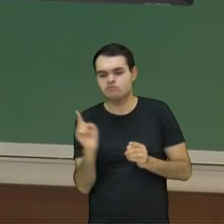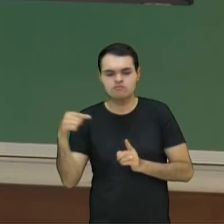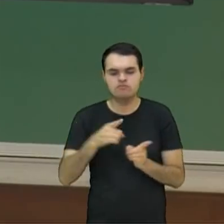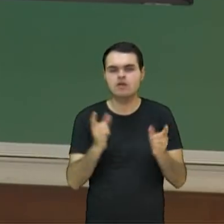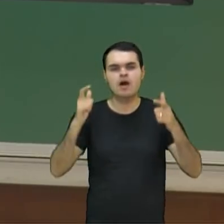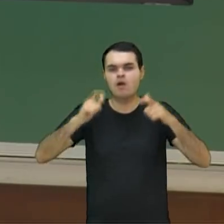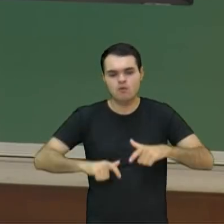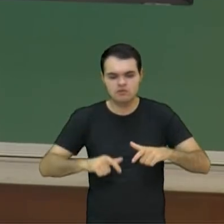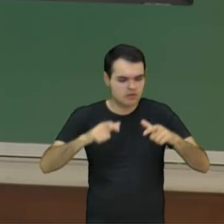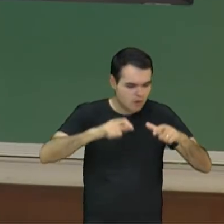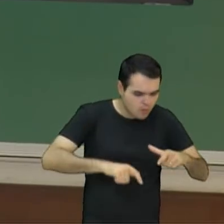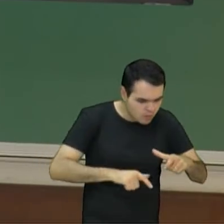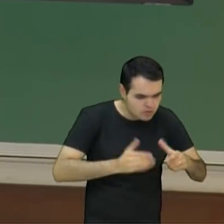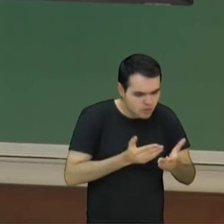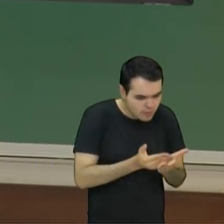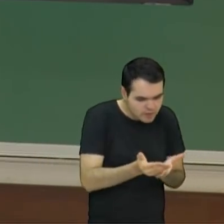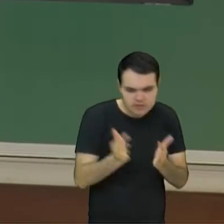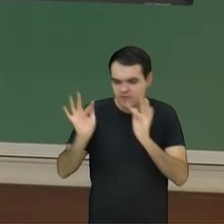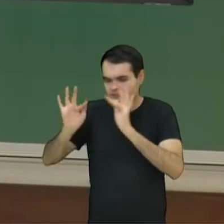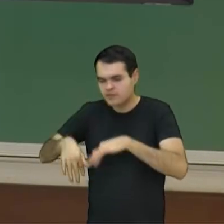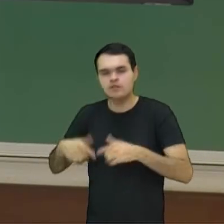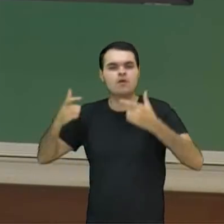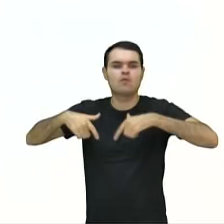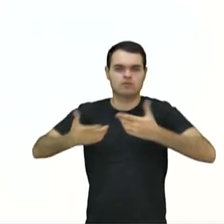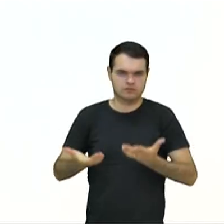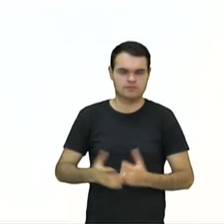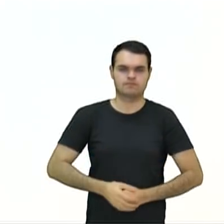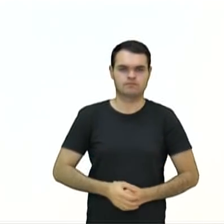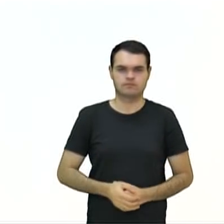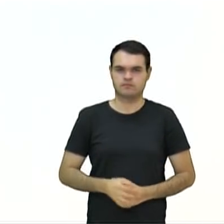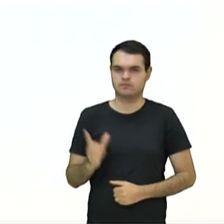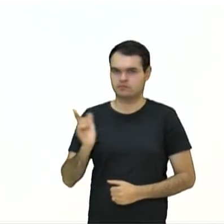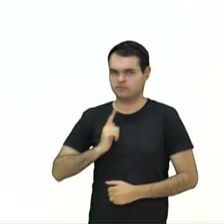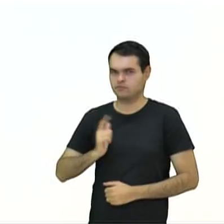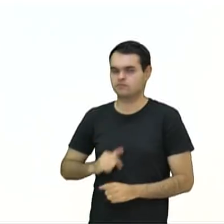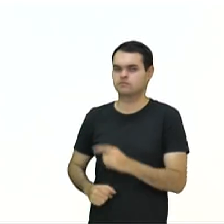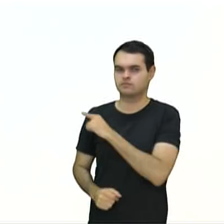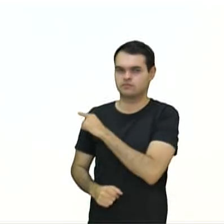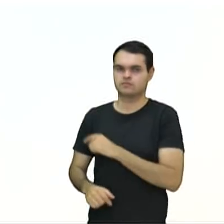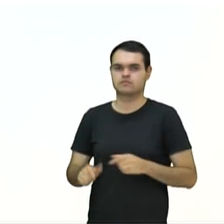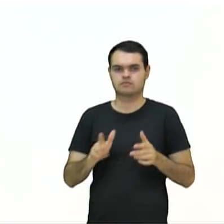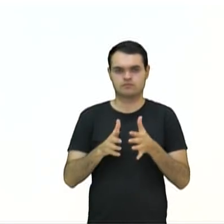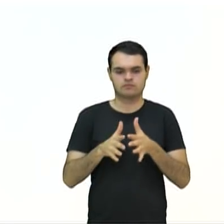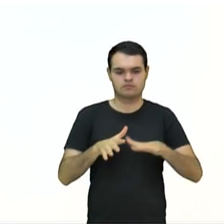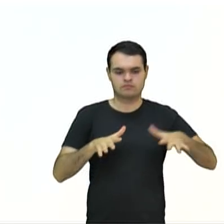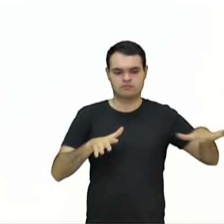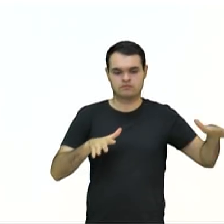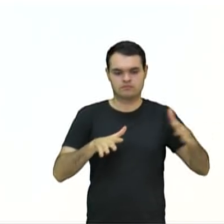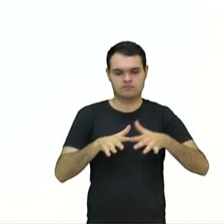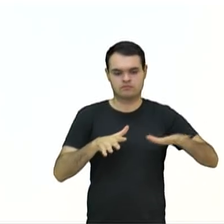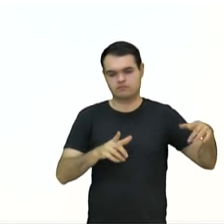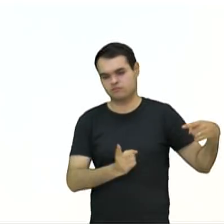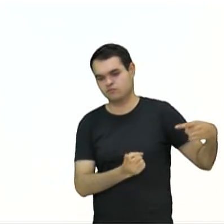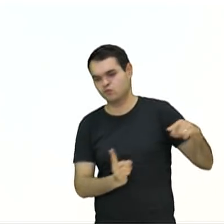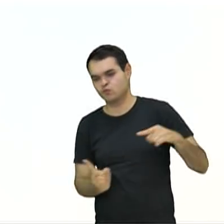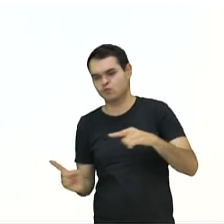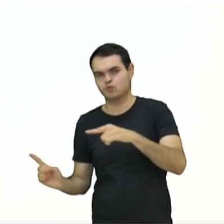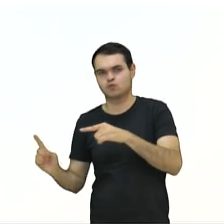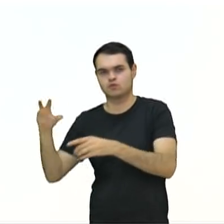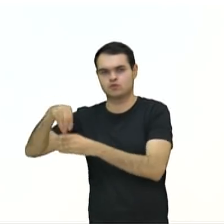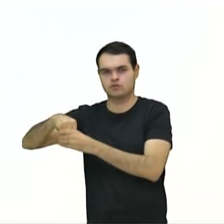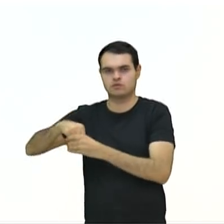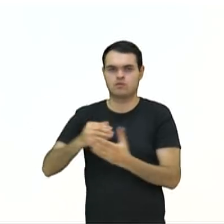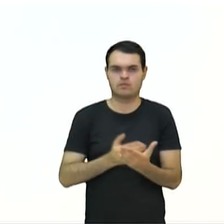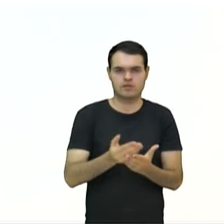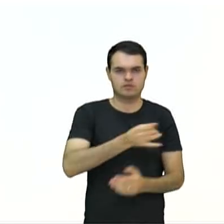De onde para onde? Onde ela começa e para onde ela vai? Então o que é que nós vamos ter? Do litoral para o interior, ela começa aqui no Rio